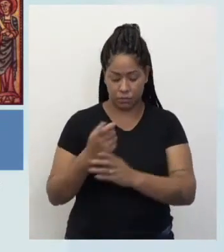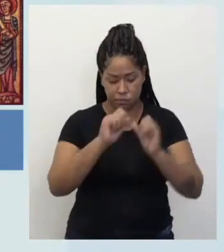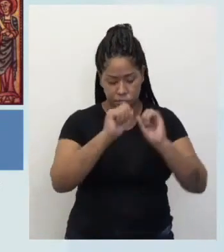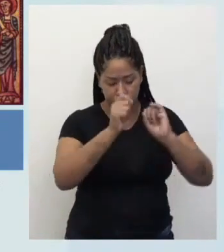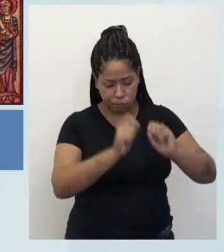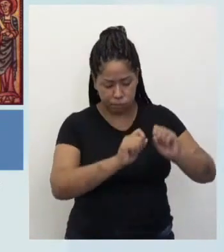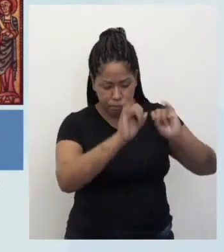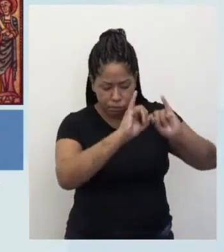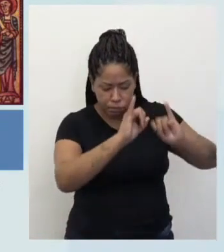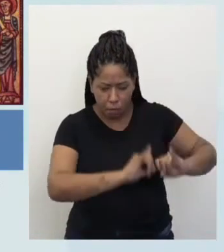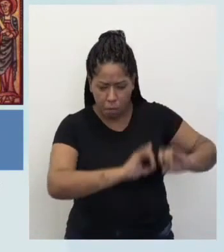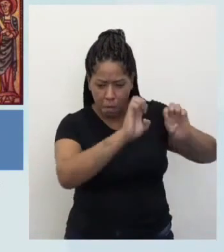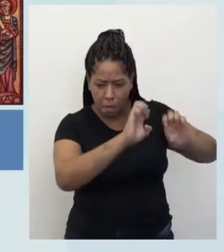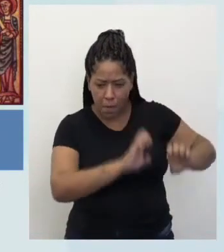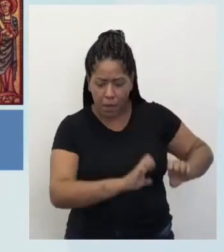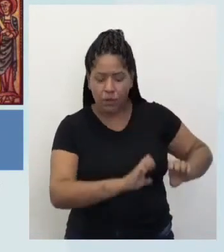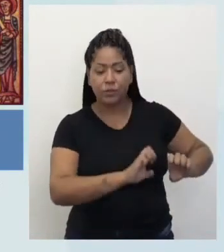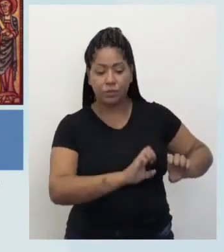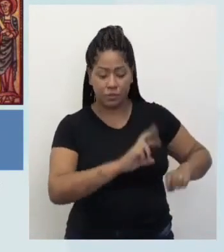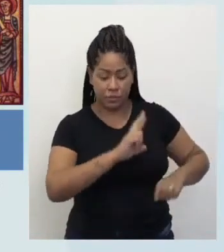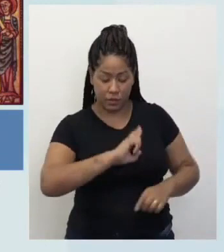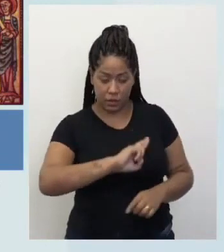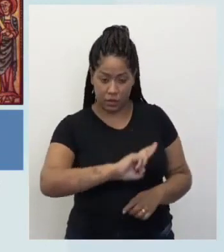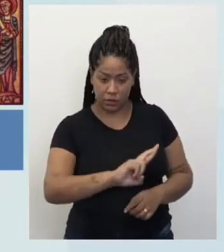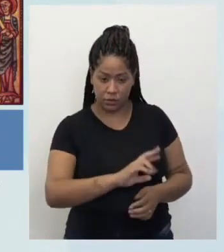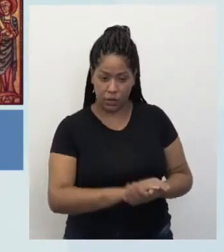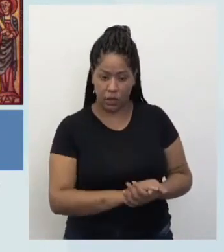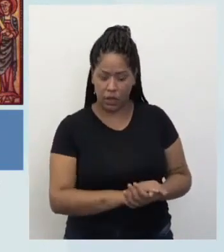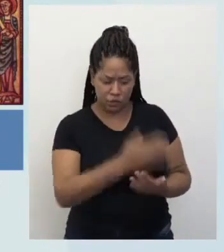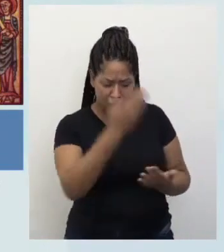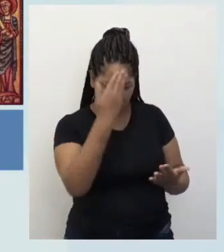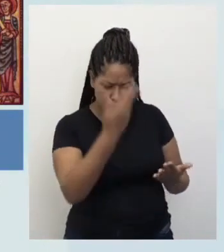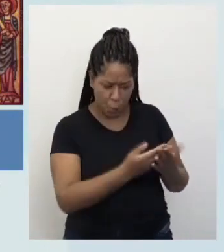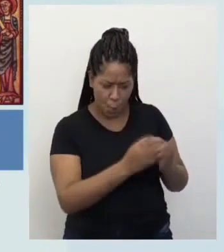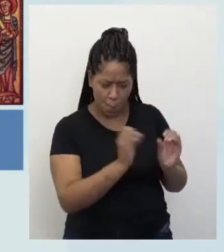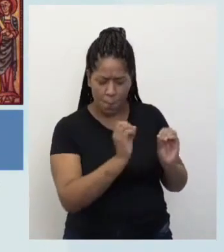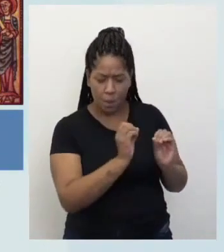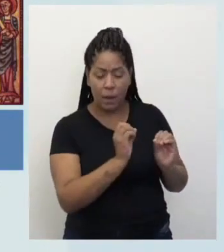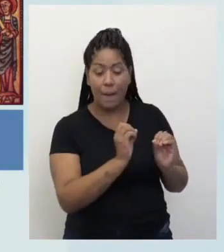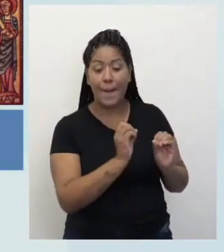eles negavam a religiosidade, eles não negavam a fé, eles traziam a